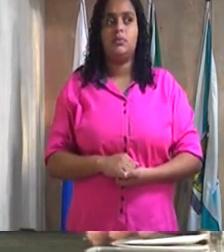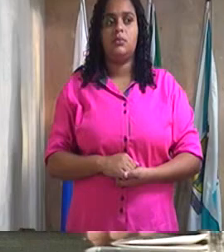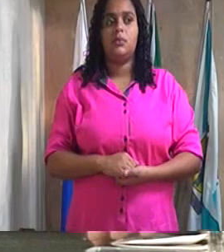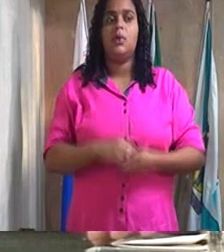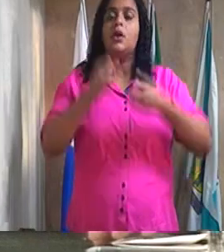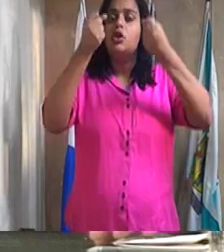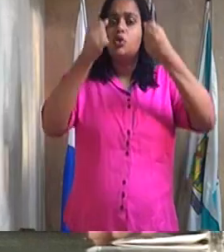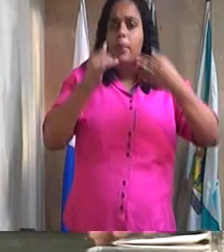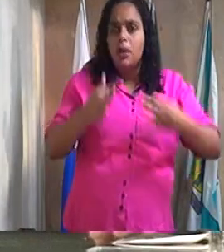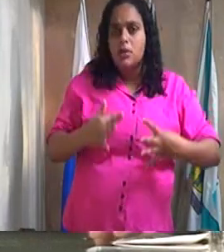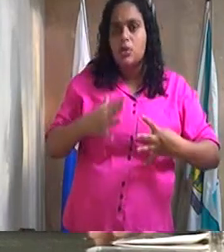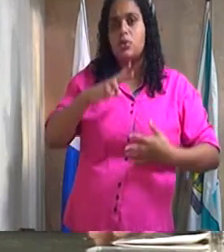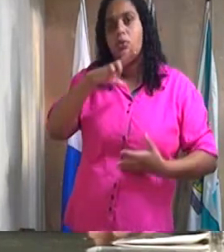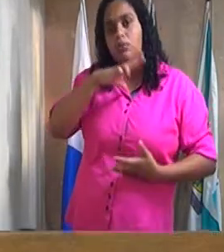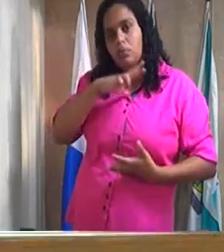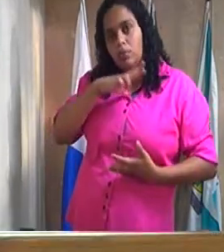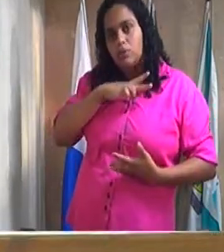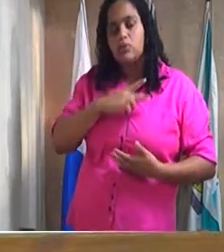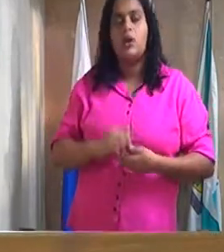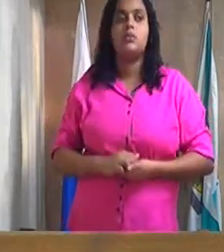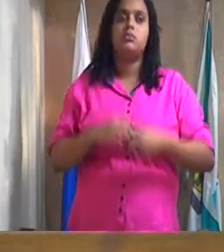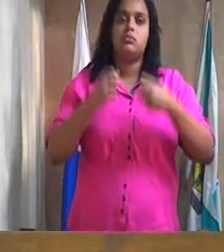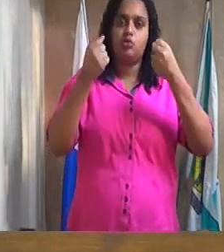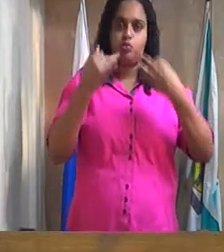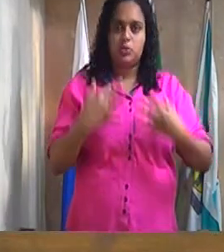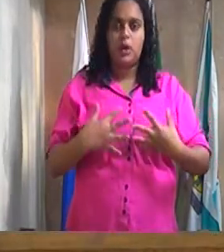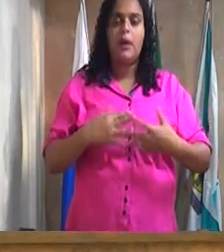Explicações pessoais.